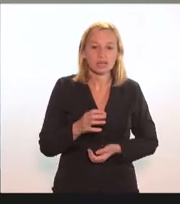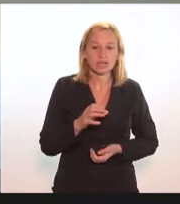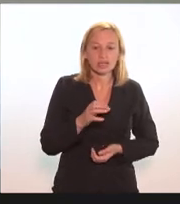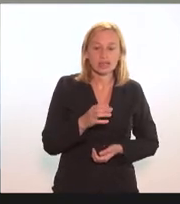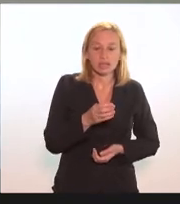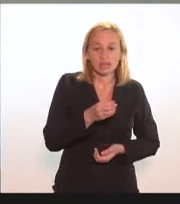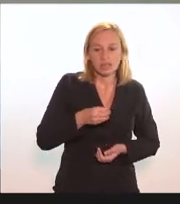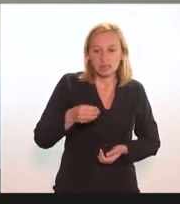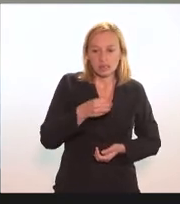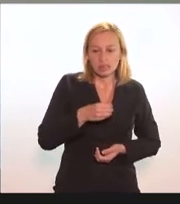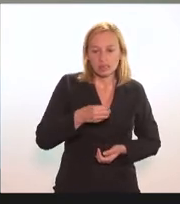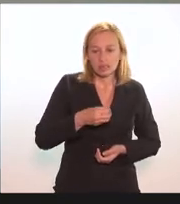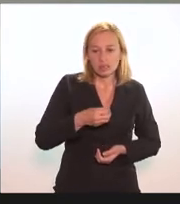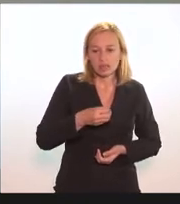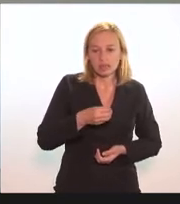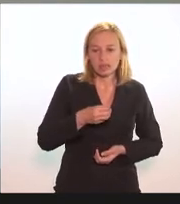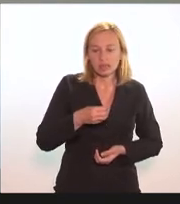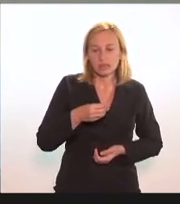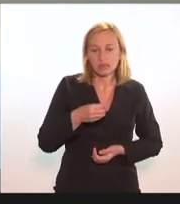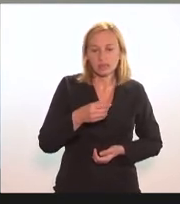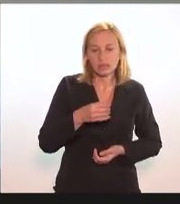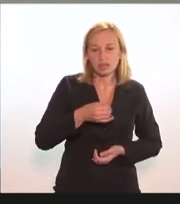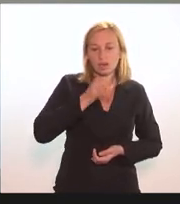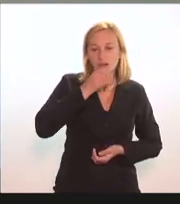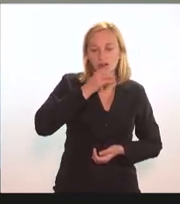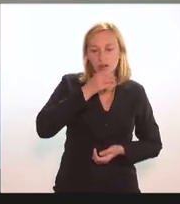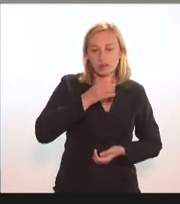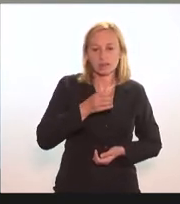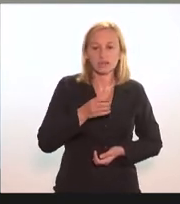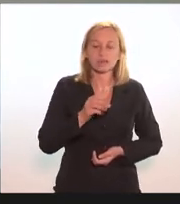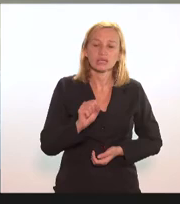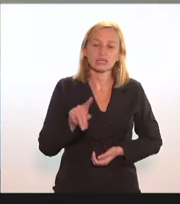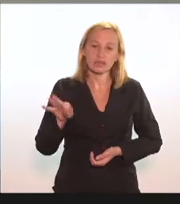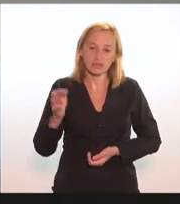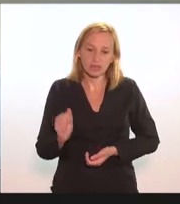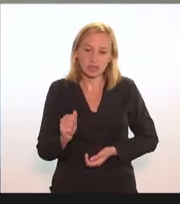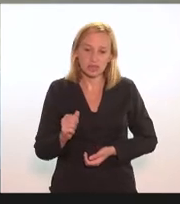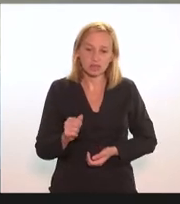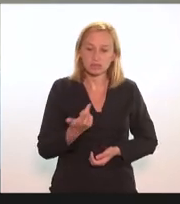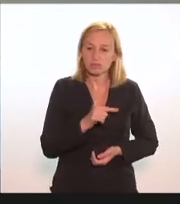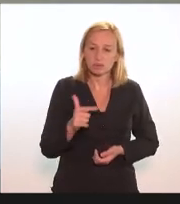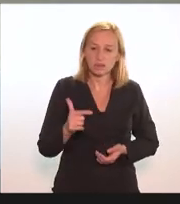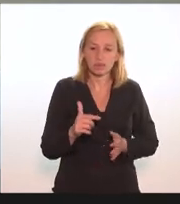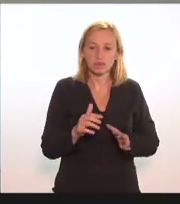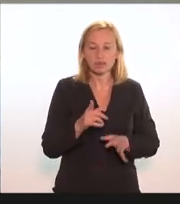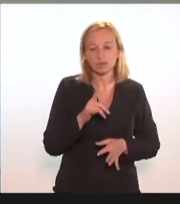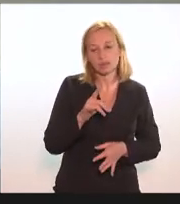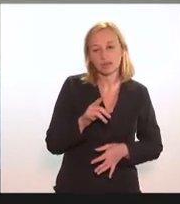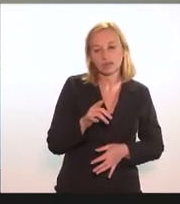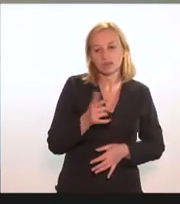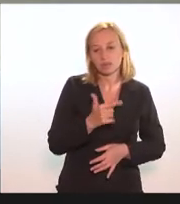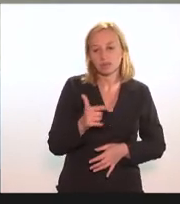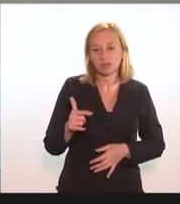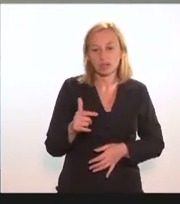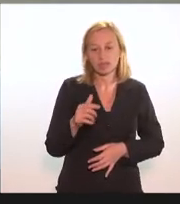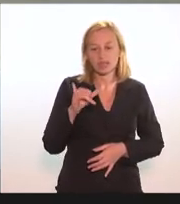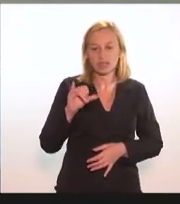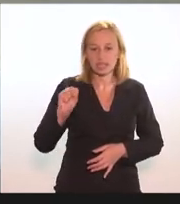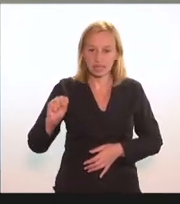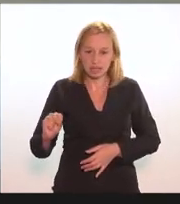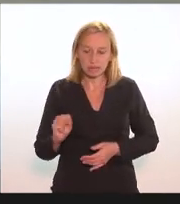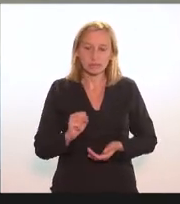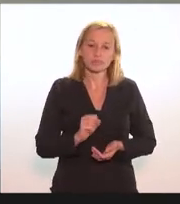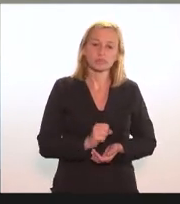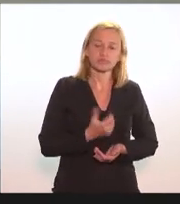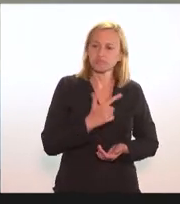em termos econômicos, oficialmente elas não existem, porque você não tem nem um CNAE, nem um NCM.